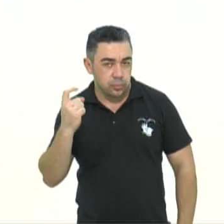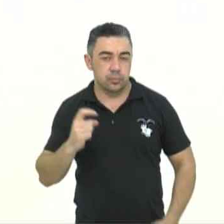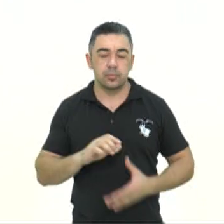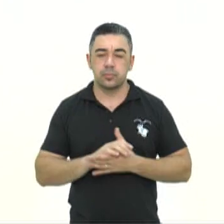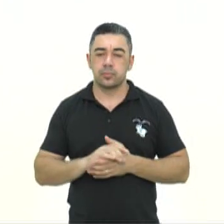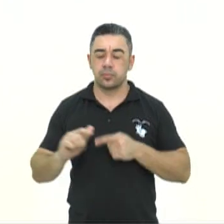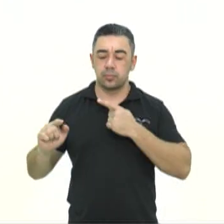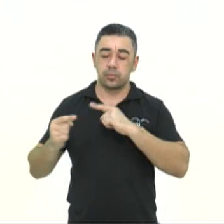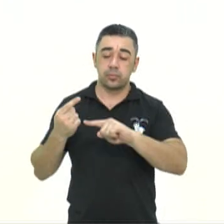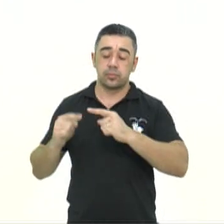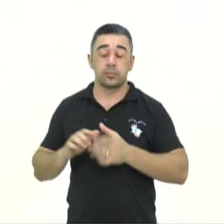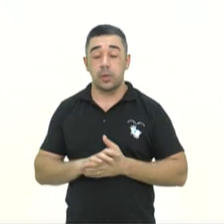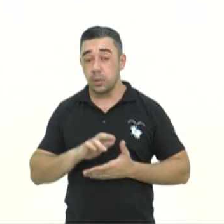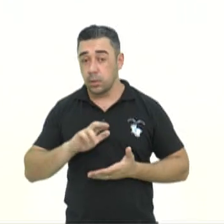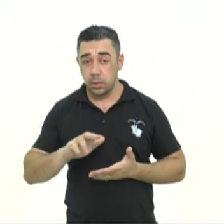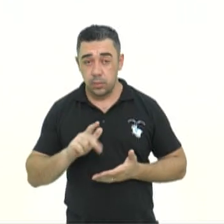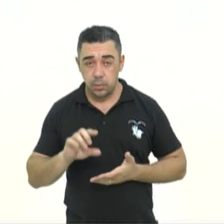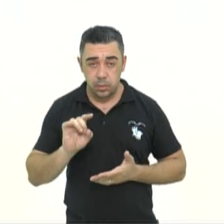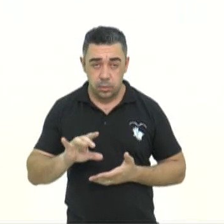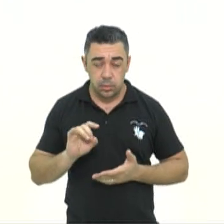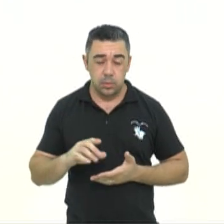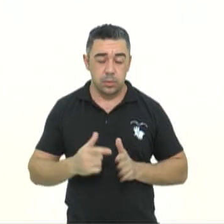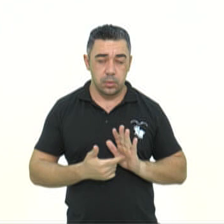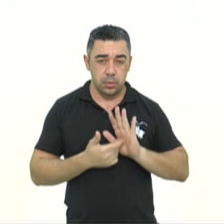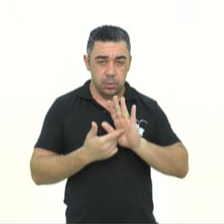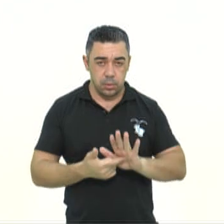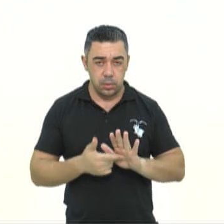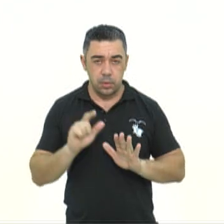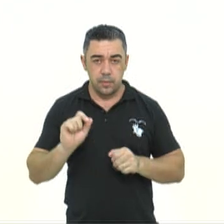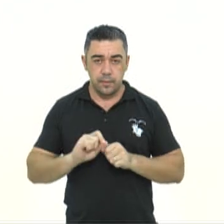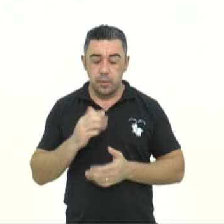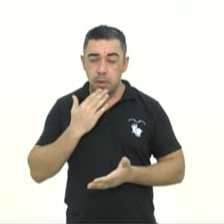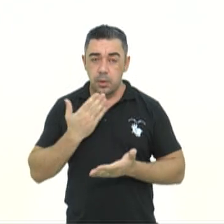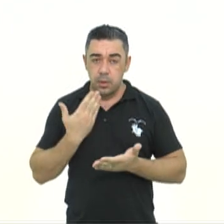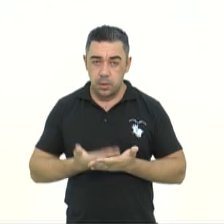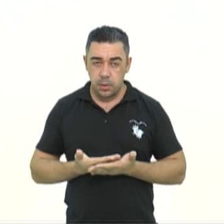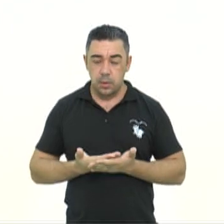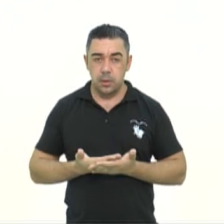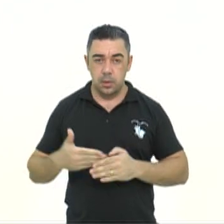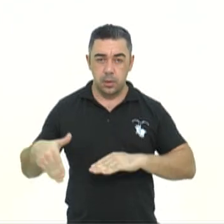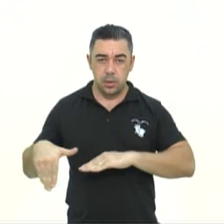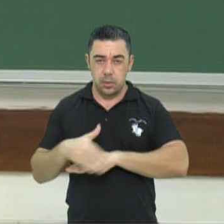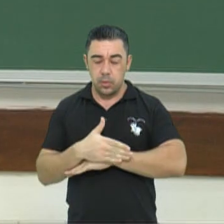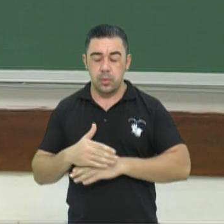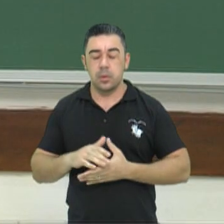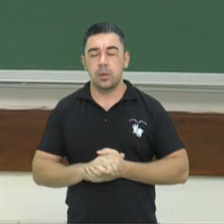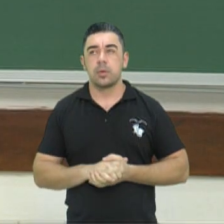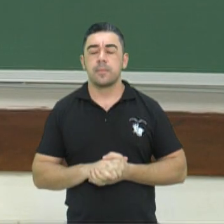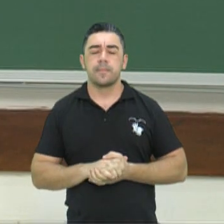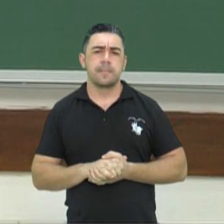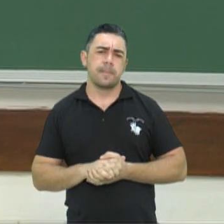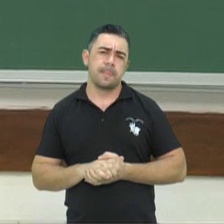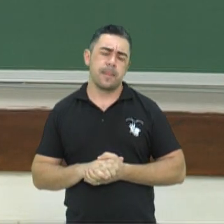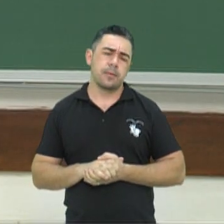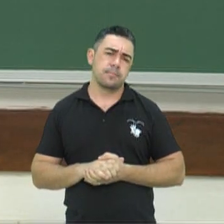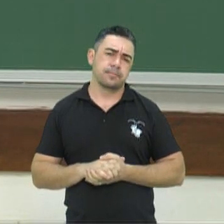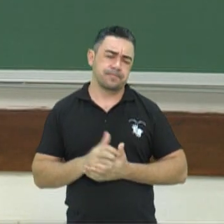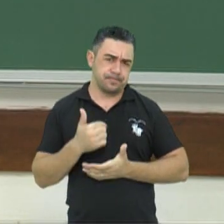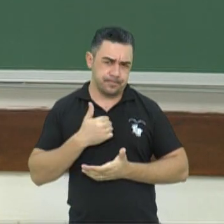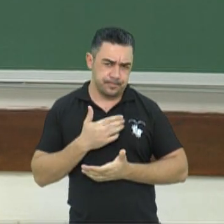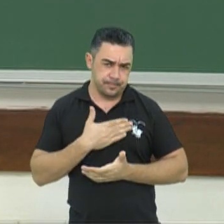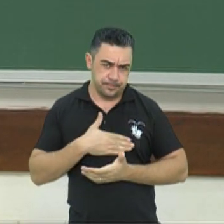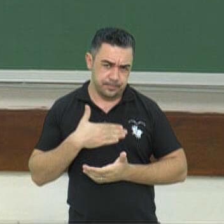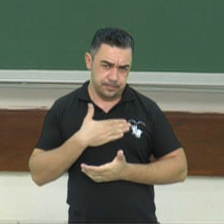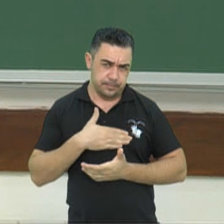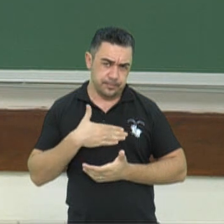são apenas as ações inusitadas que nos surpreendem na rua, né? Então, eu gosto